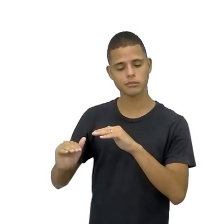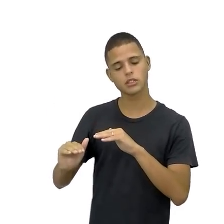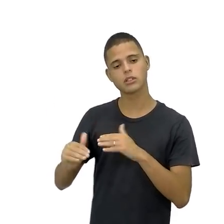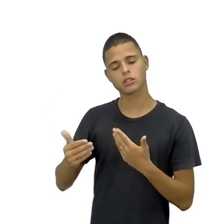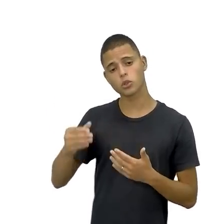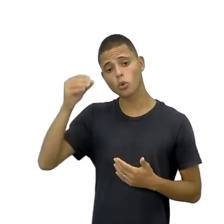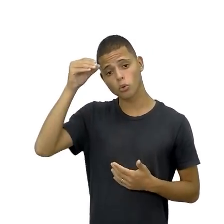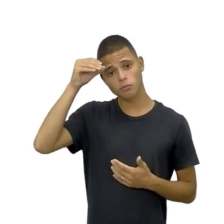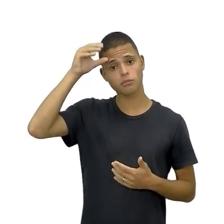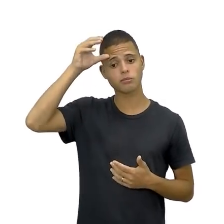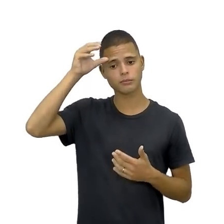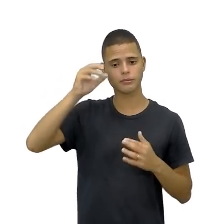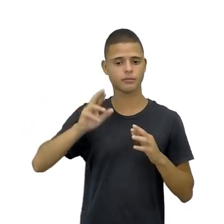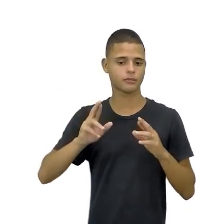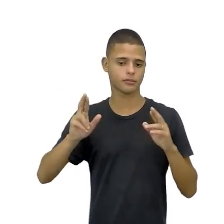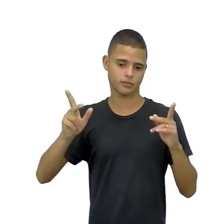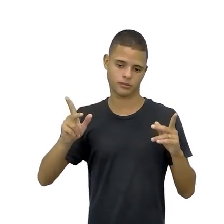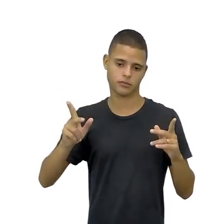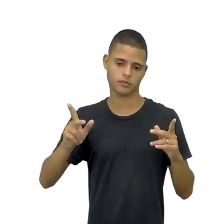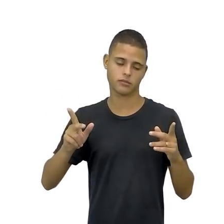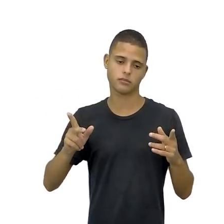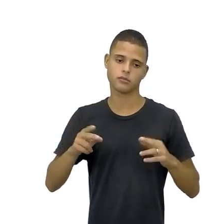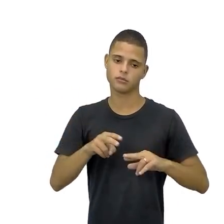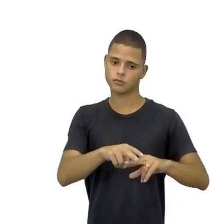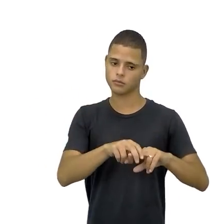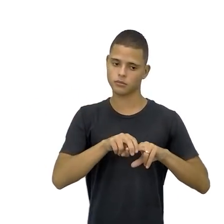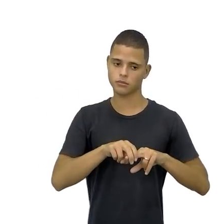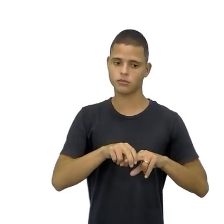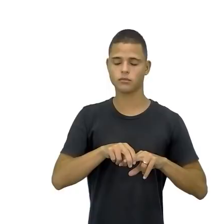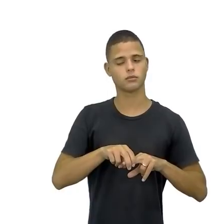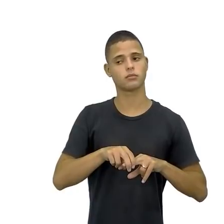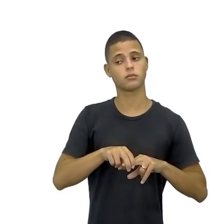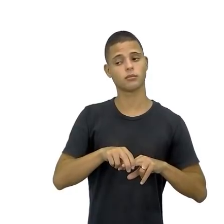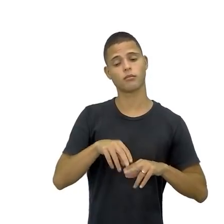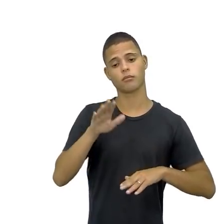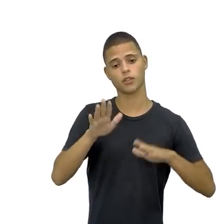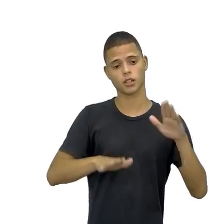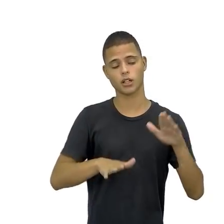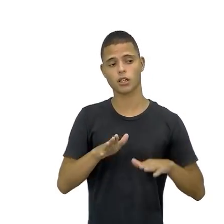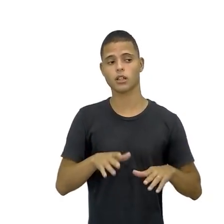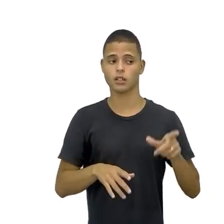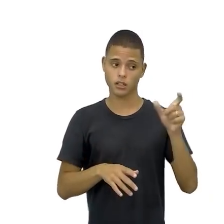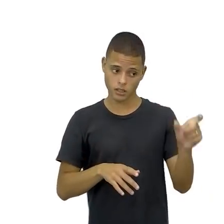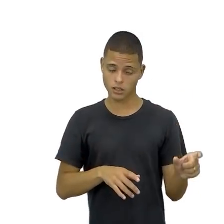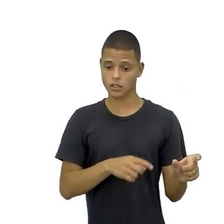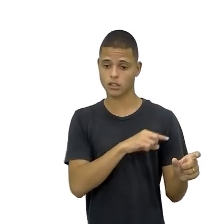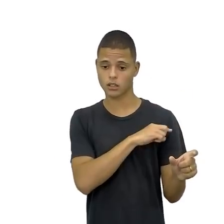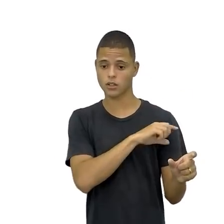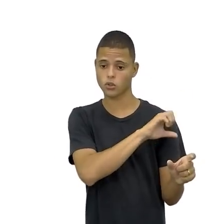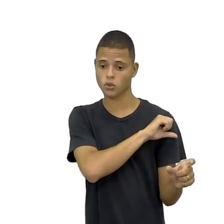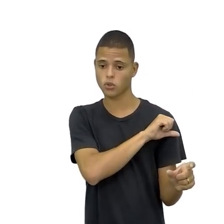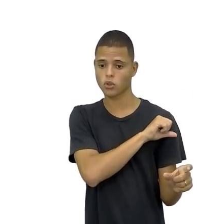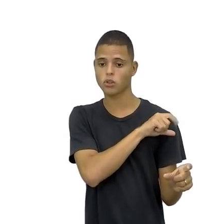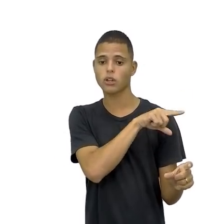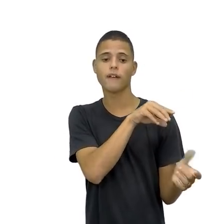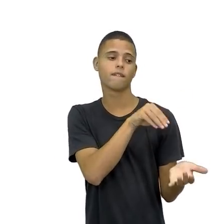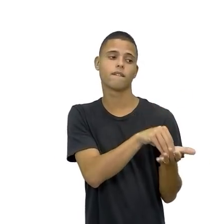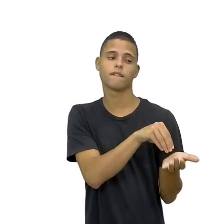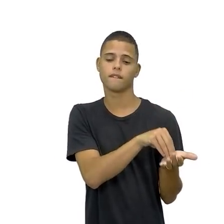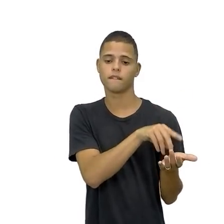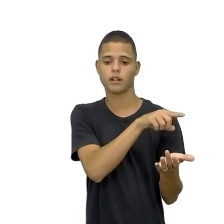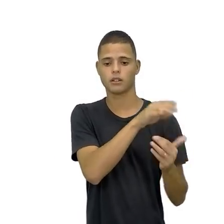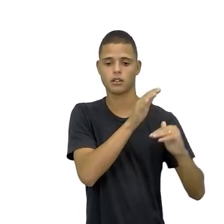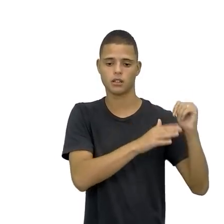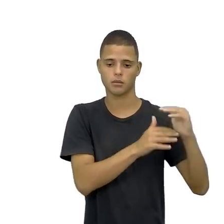dessa perspectiva de que, para esse estudante, faltou ainda alguns elementos importantes dentro dessa habilidade